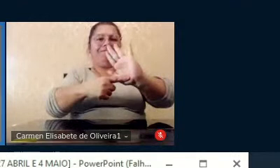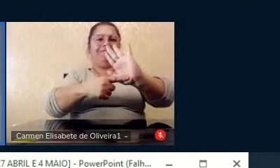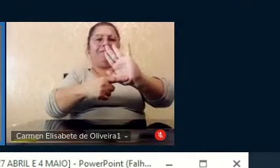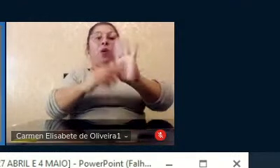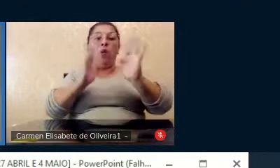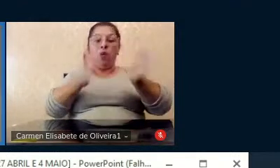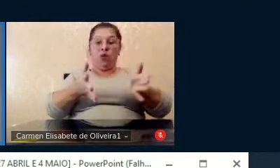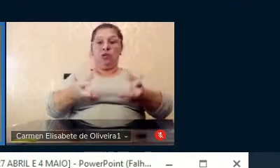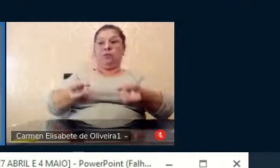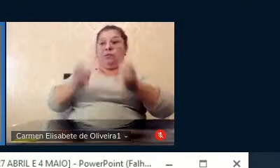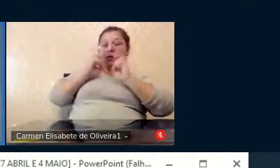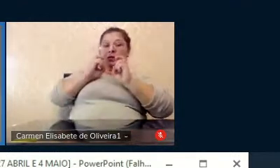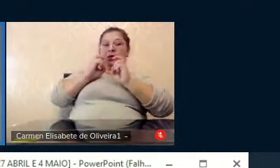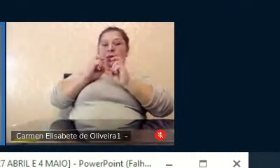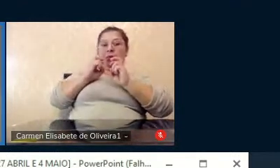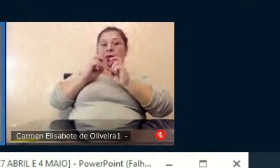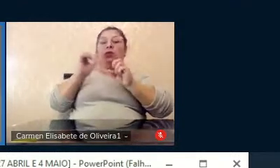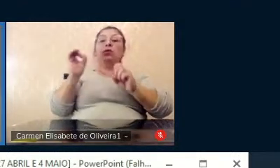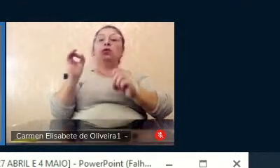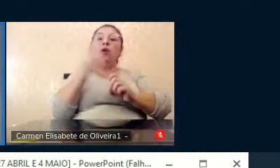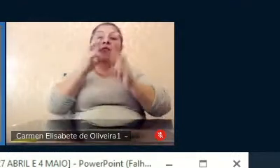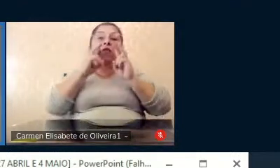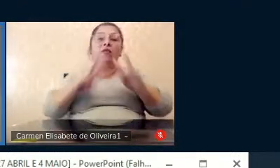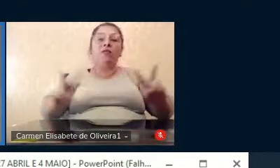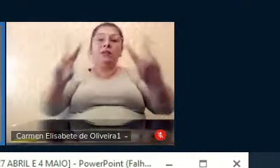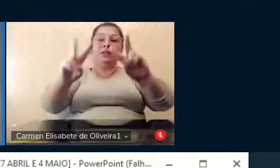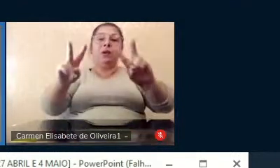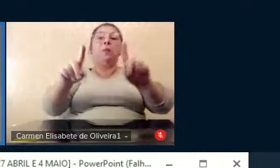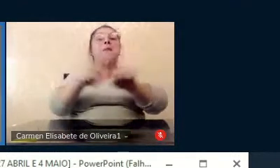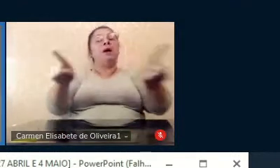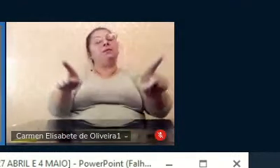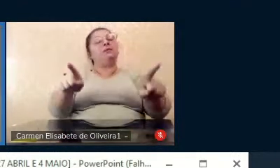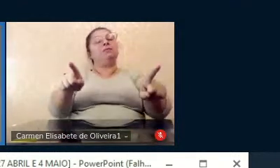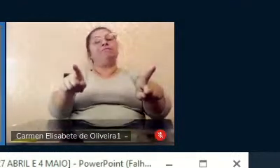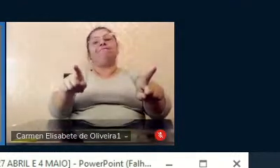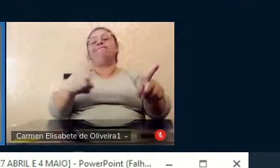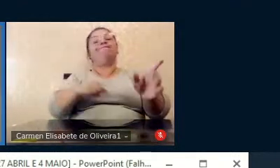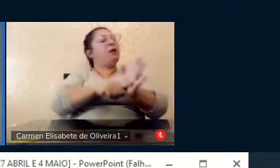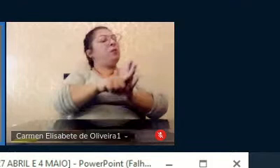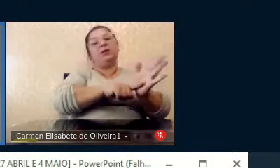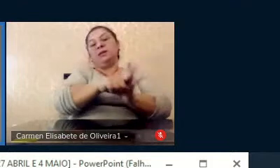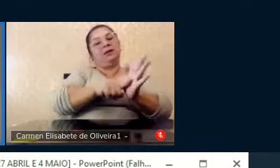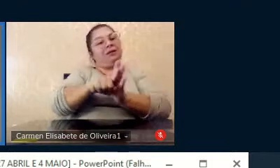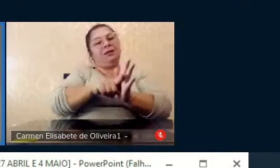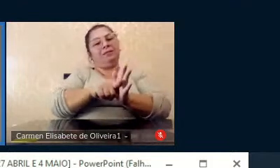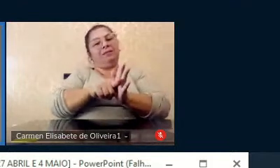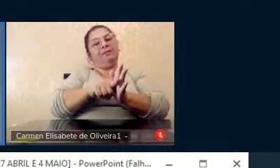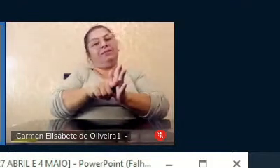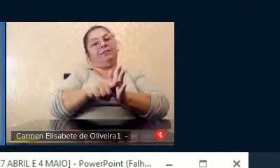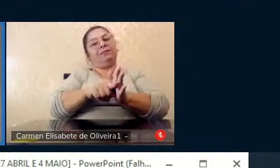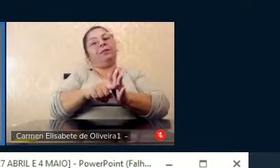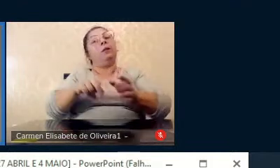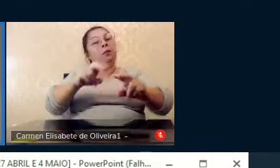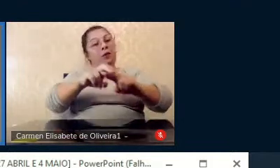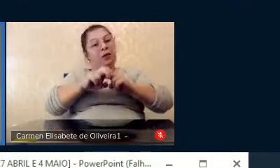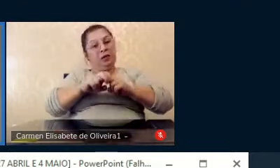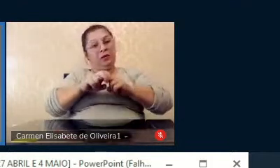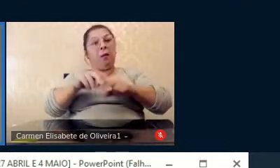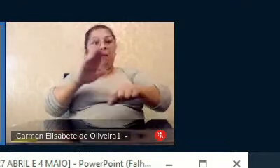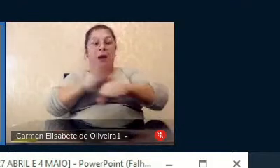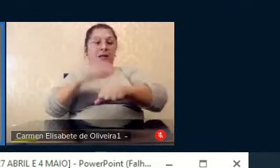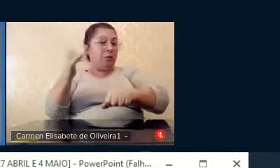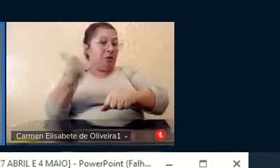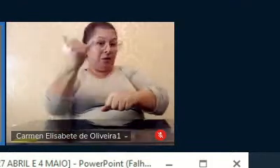surgiu essa nova visão, mas que não são explorados em forma de pesquisas. A maior parte dos estudos